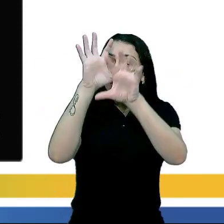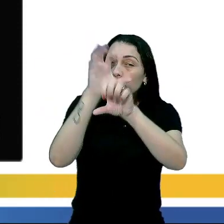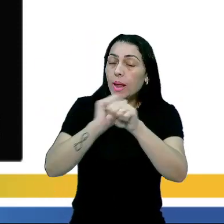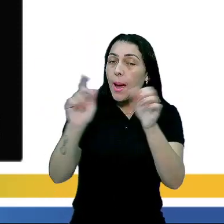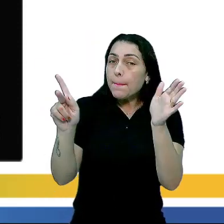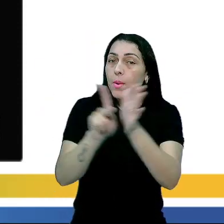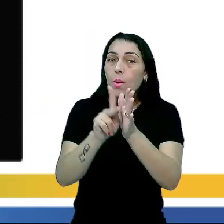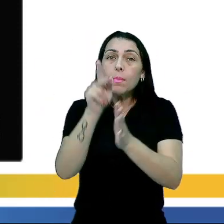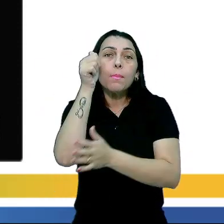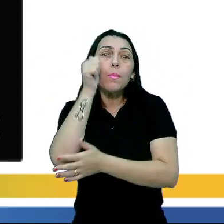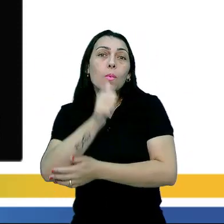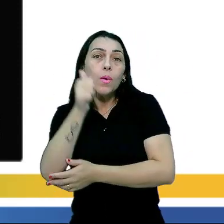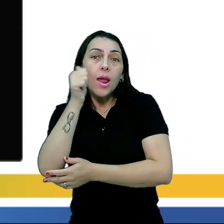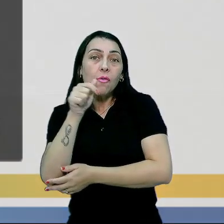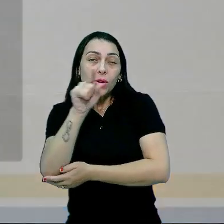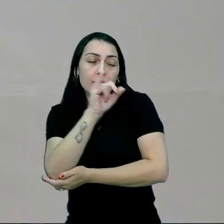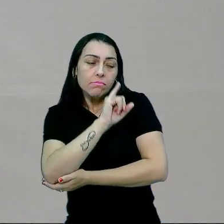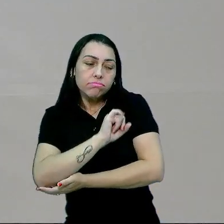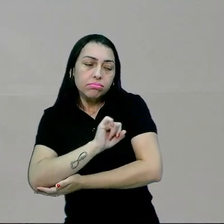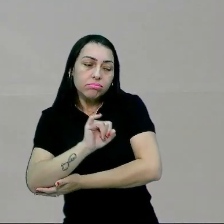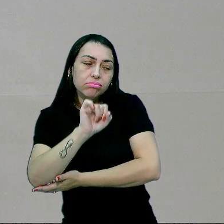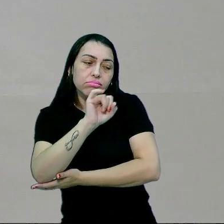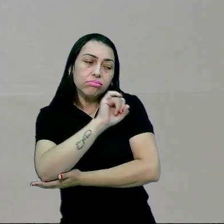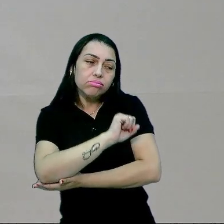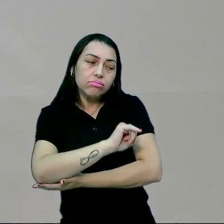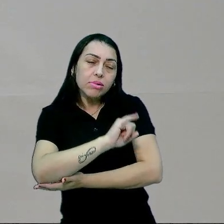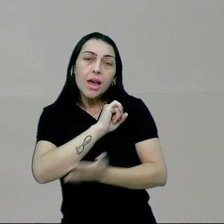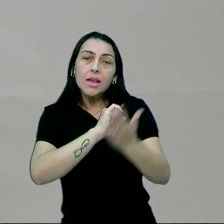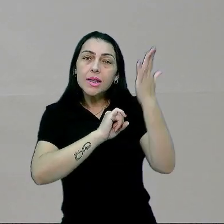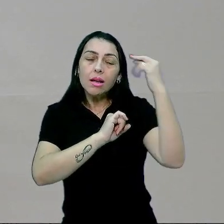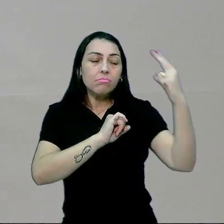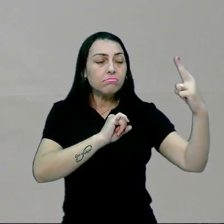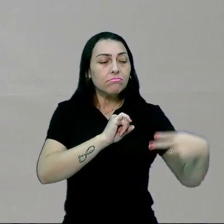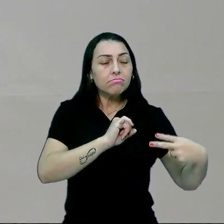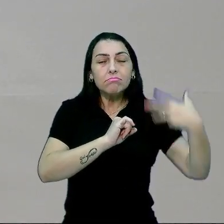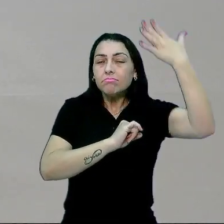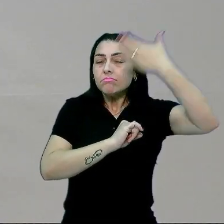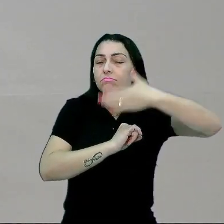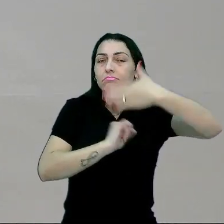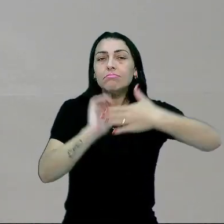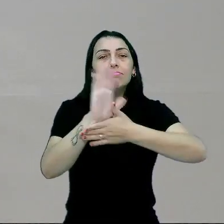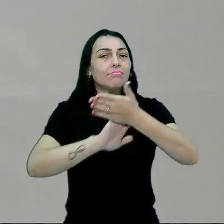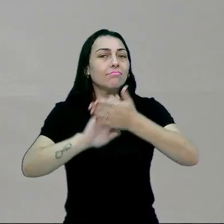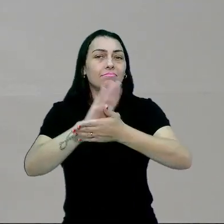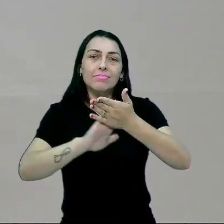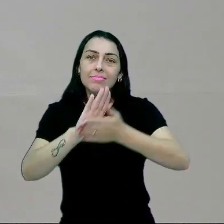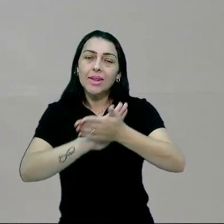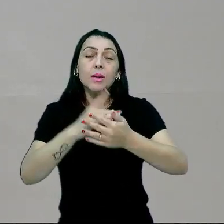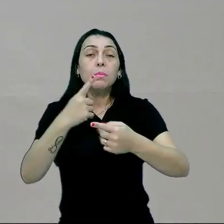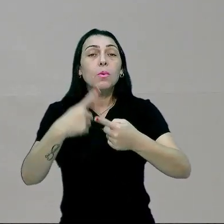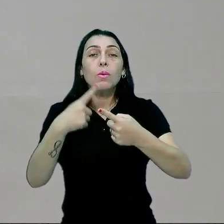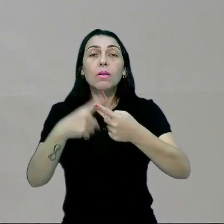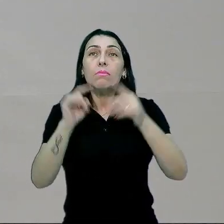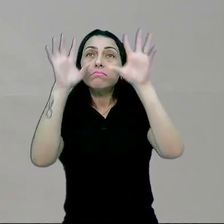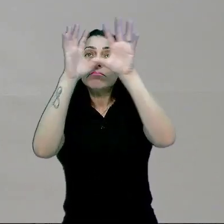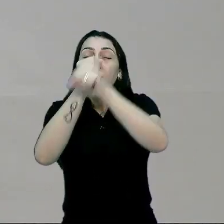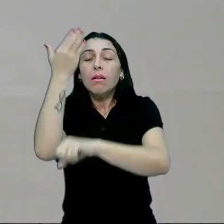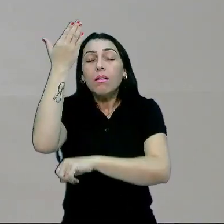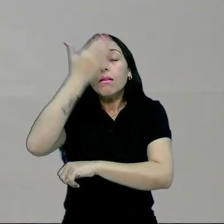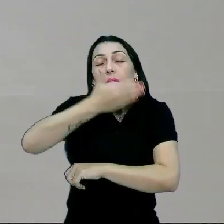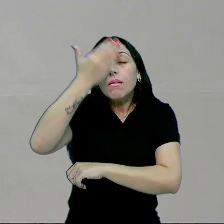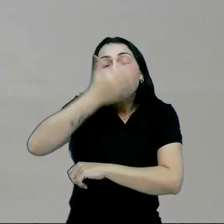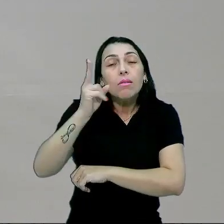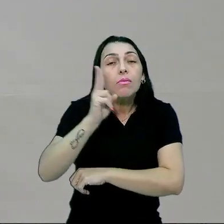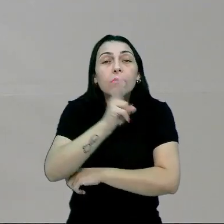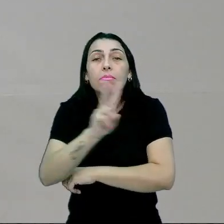a própria garota para quem você está piscando vai estar atenta ao seu gesto. Por quê? É